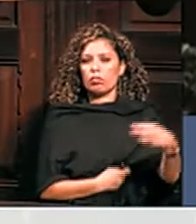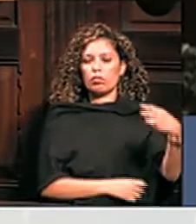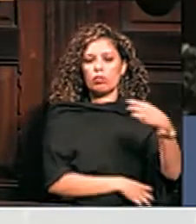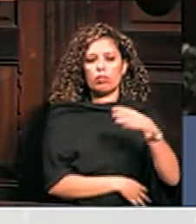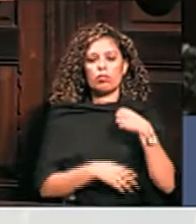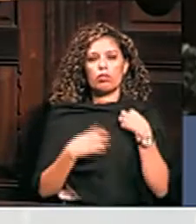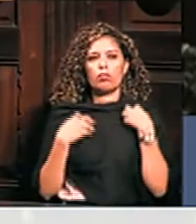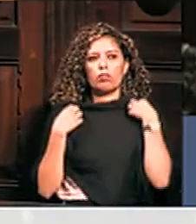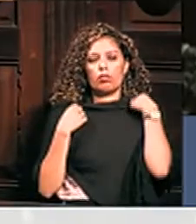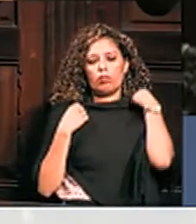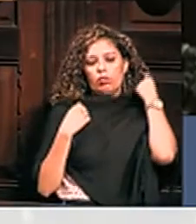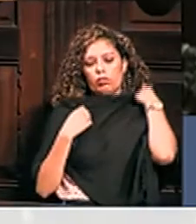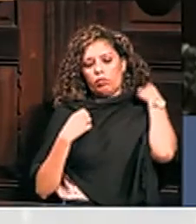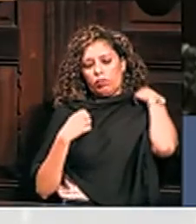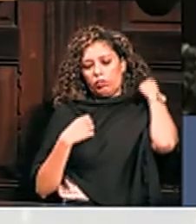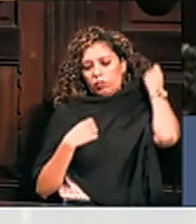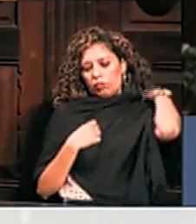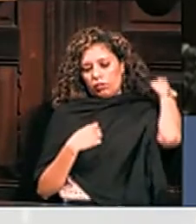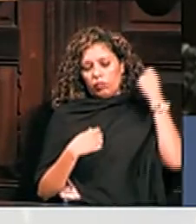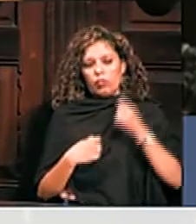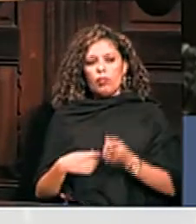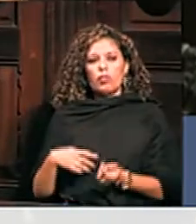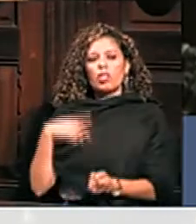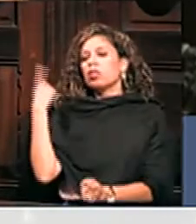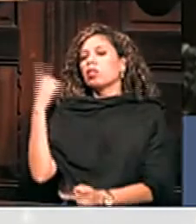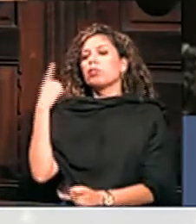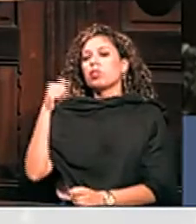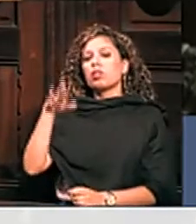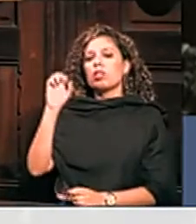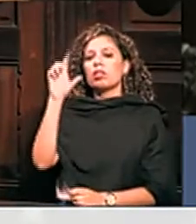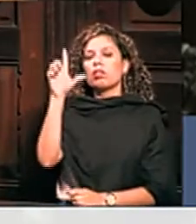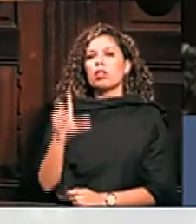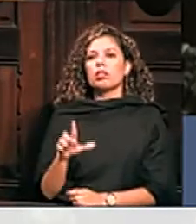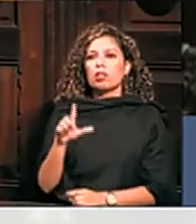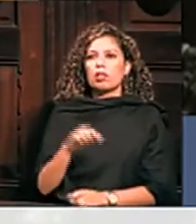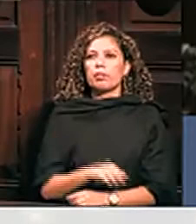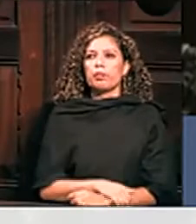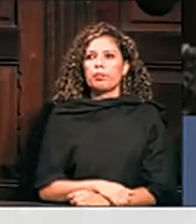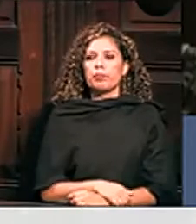Para emitir parecer pela Comissão de Constituição e Justiça, deputado André Lazzaroni.